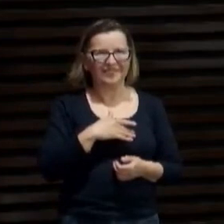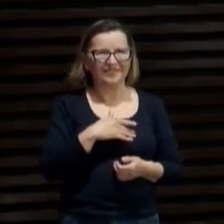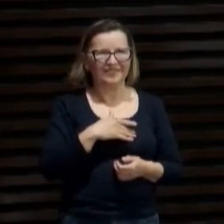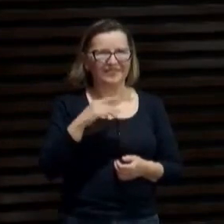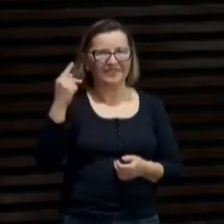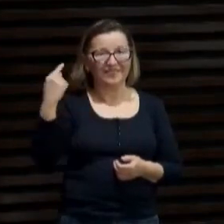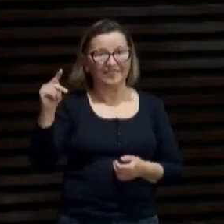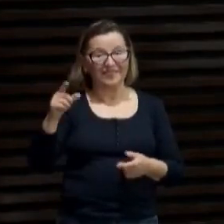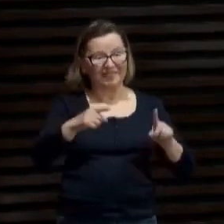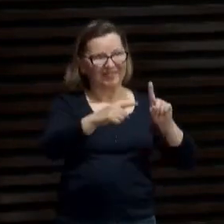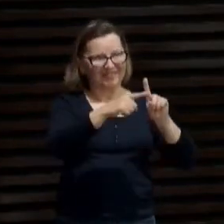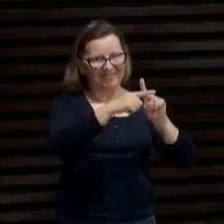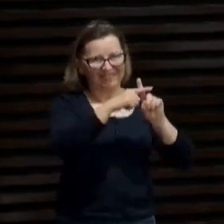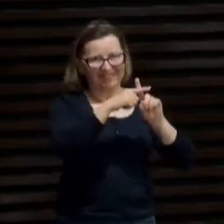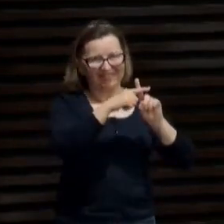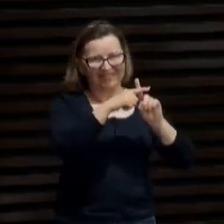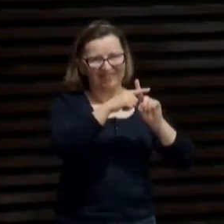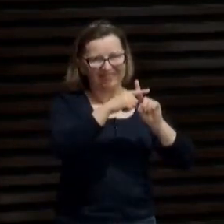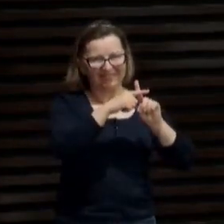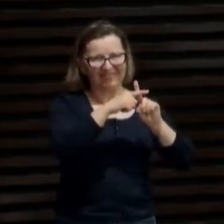Na sua cruz.